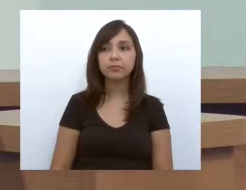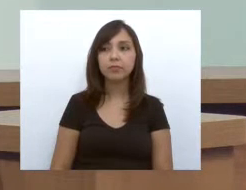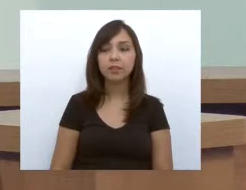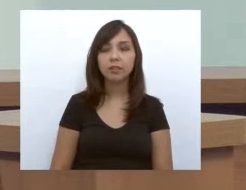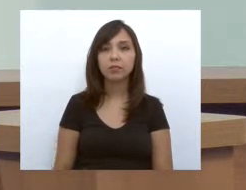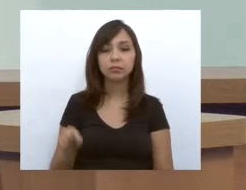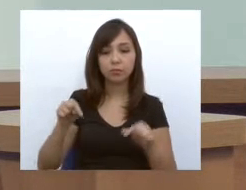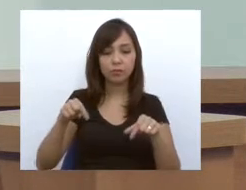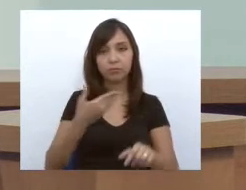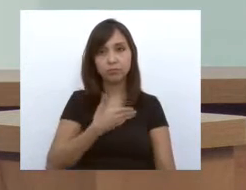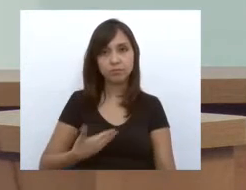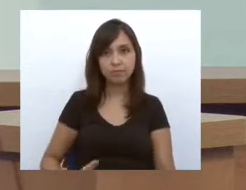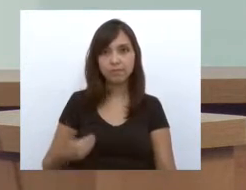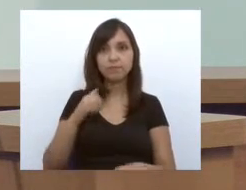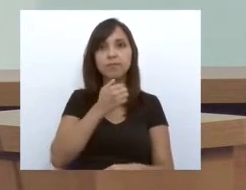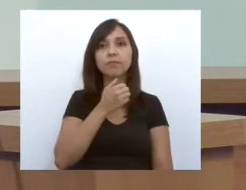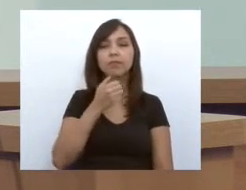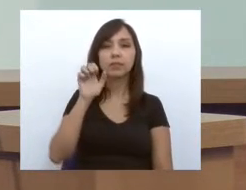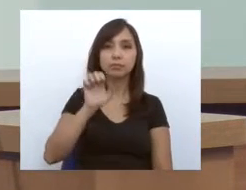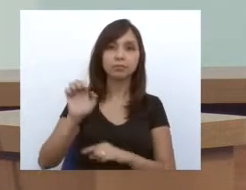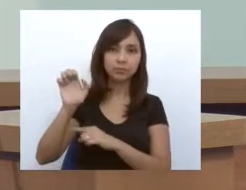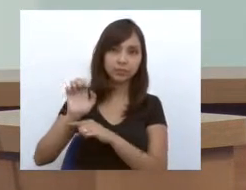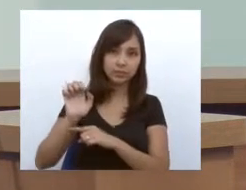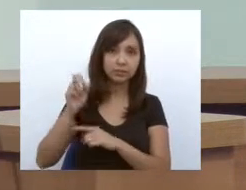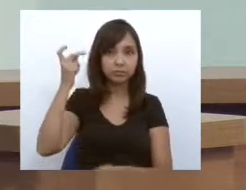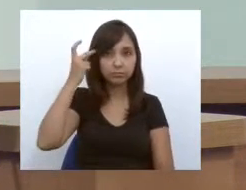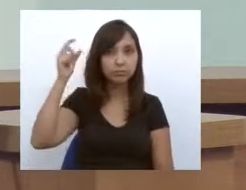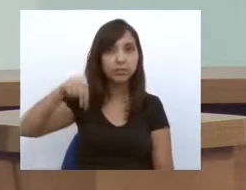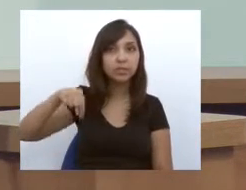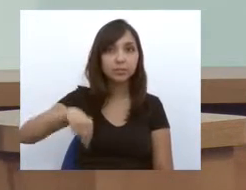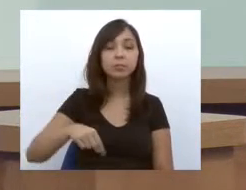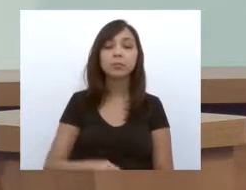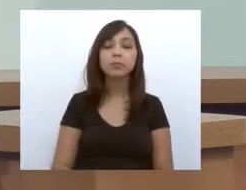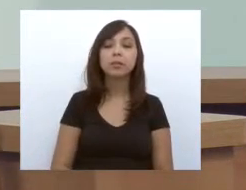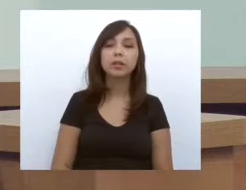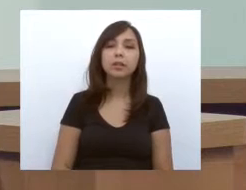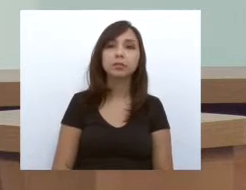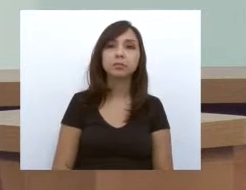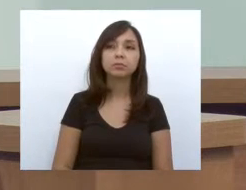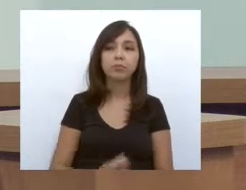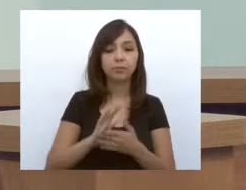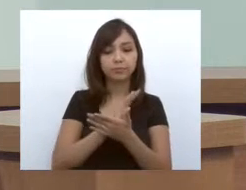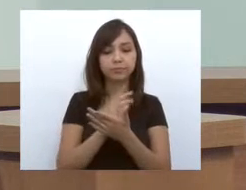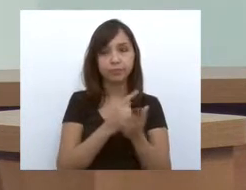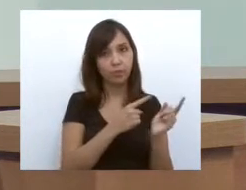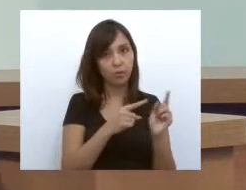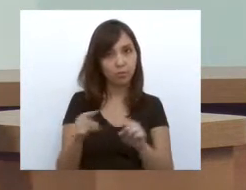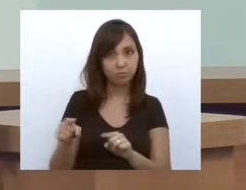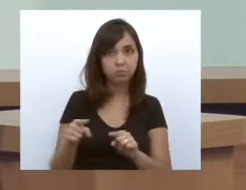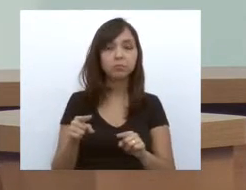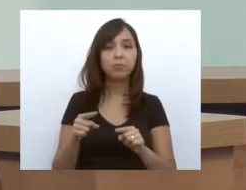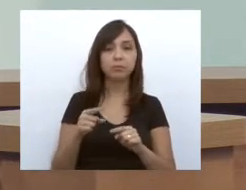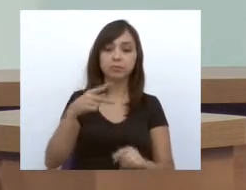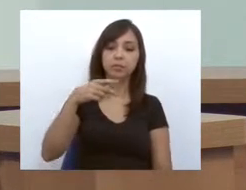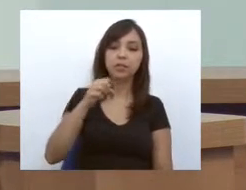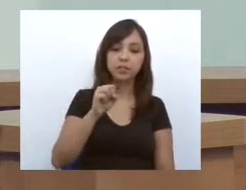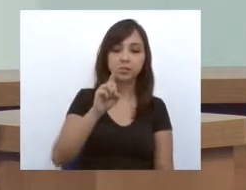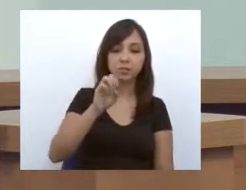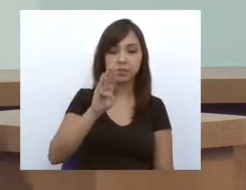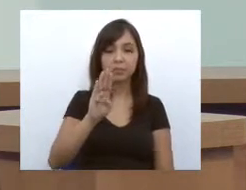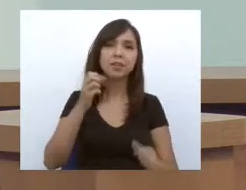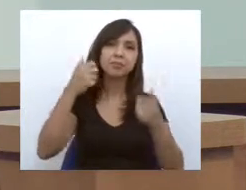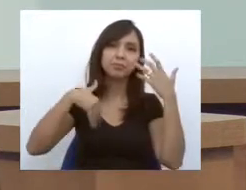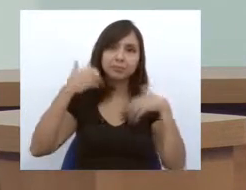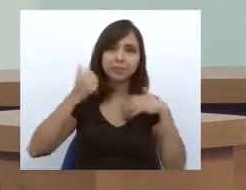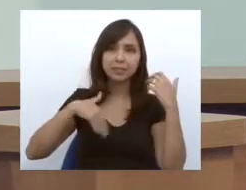O governo do Estado de São Paulo, por mais que a oposição, os vereadores do PSDB, chegam aqui e